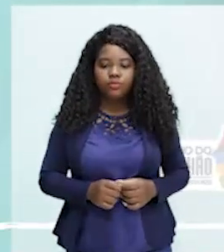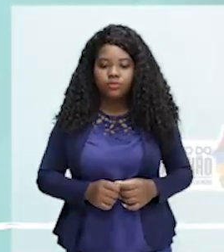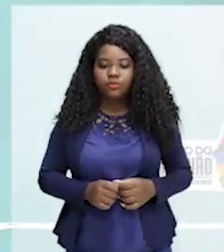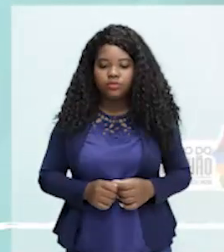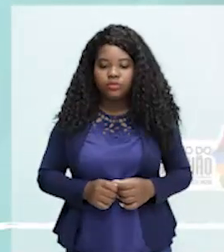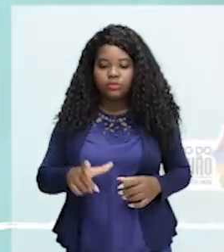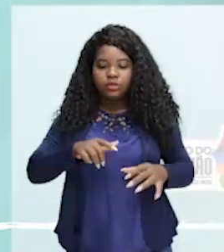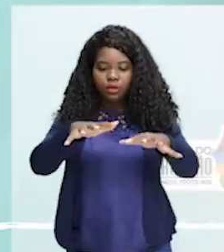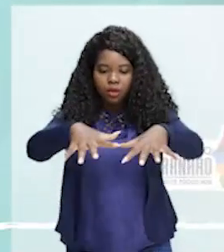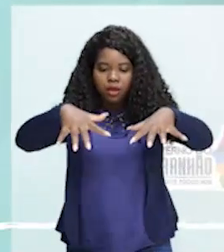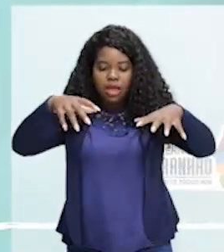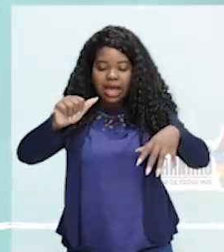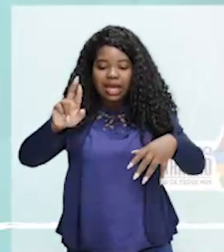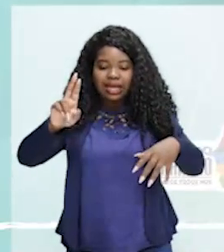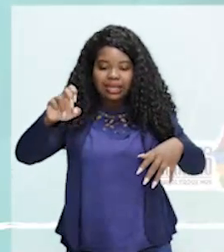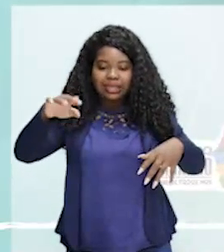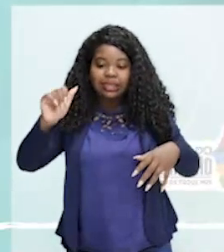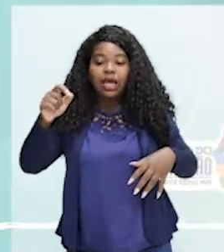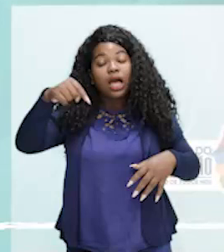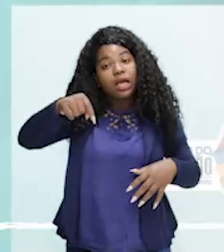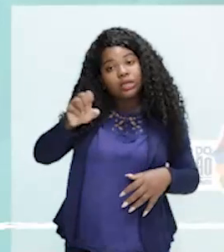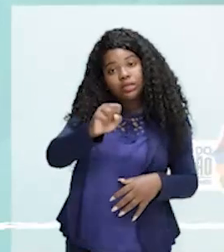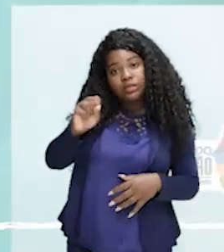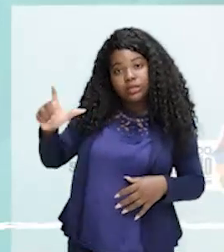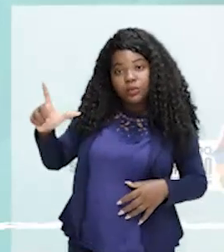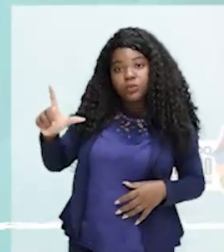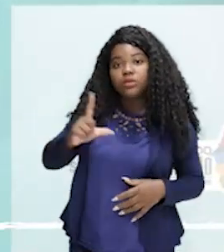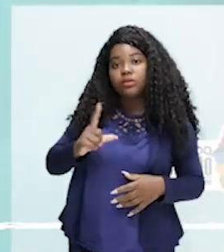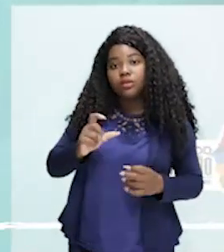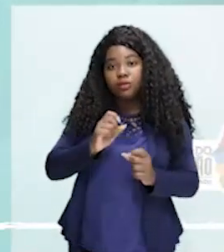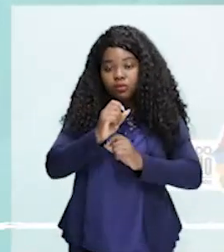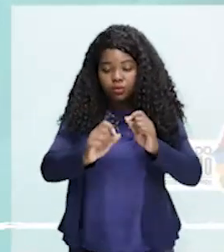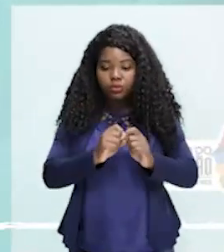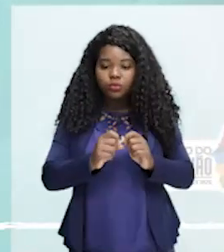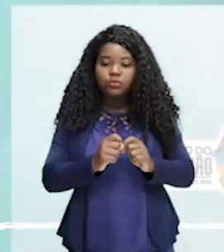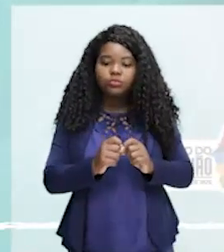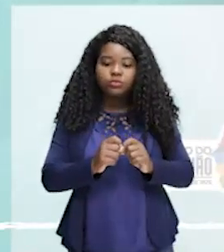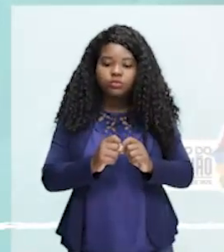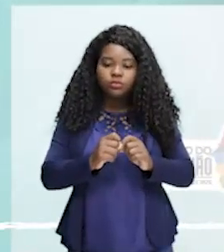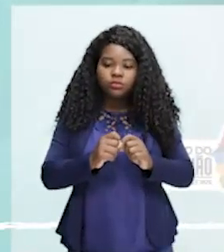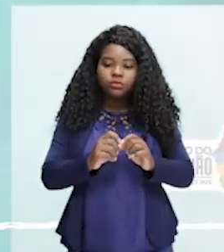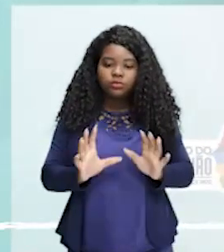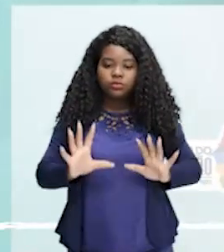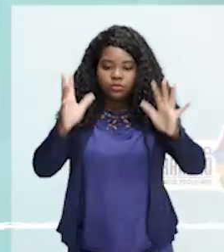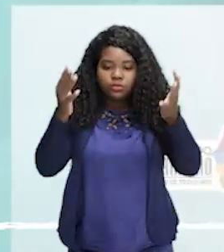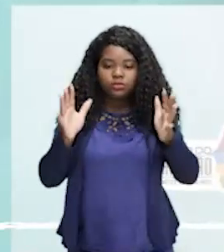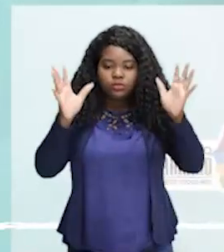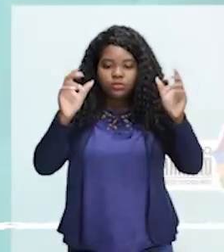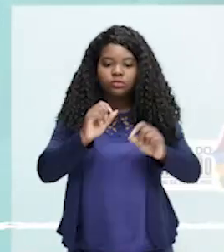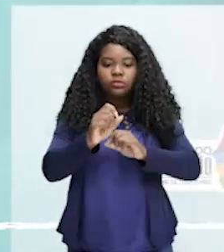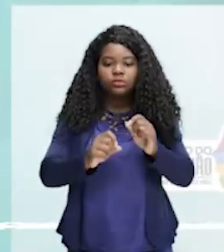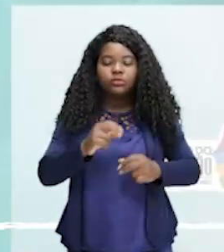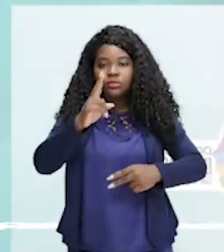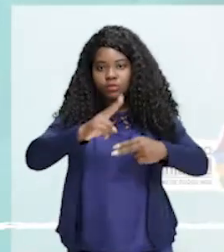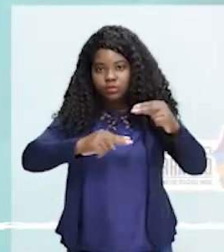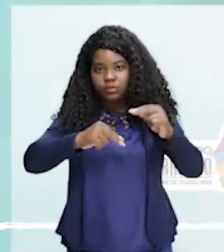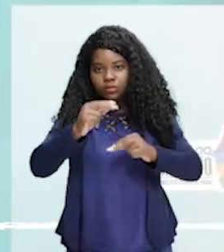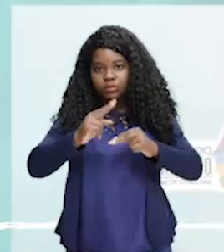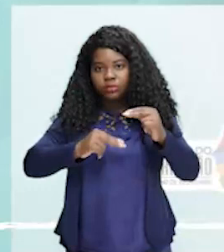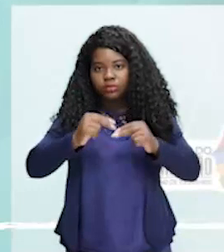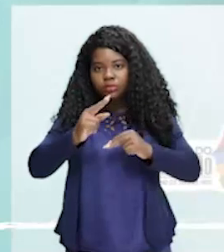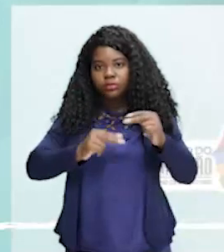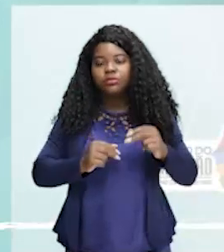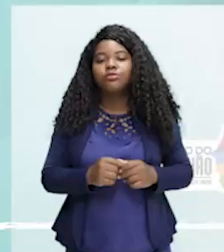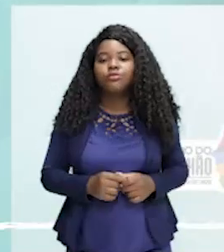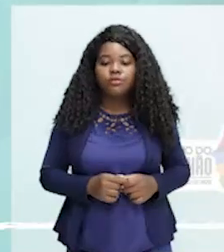arena. Aqui em São Luís do Maranhão, a gente tem muito isso nas manifestações de São João, onde você tem uma área circular e todo mundo